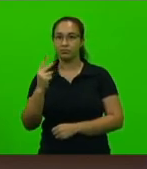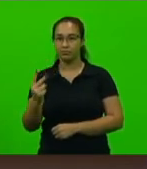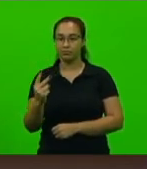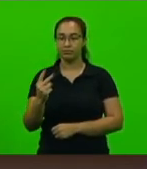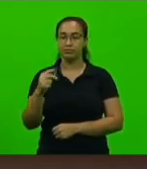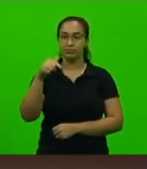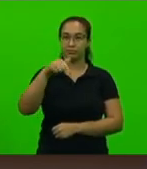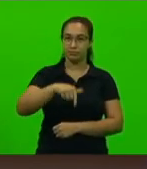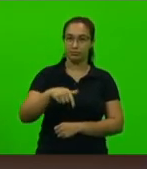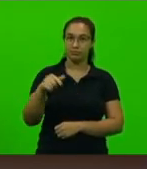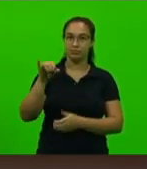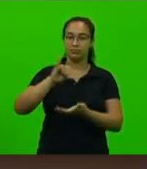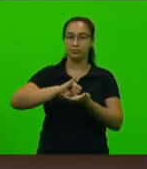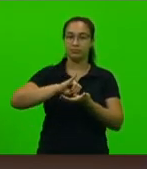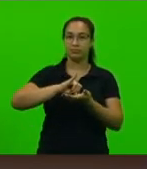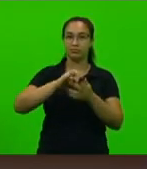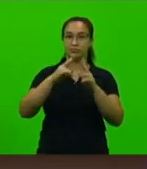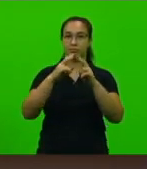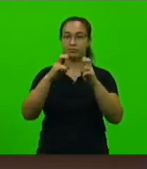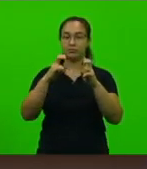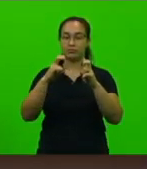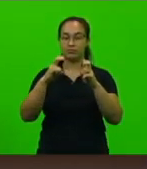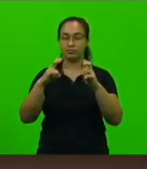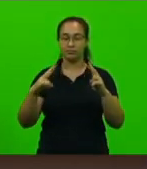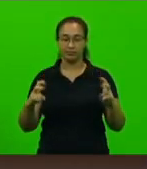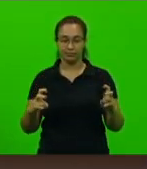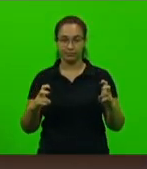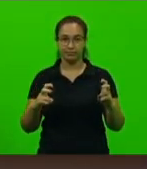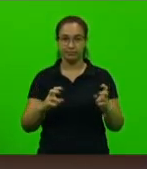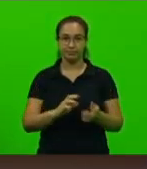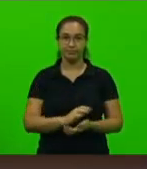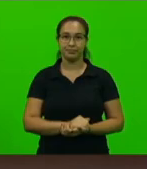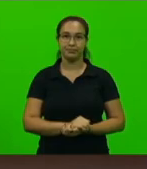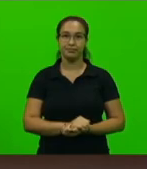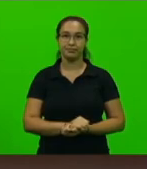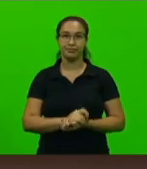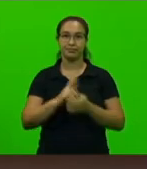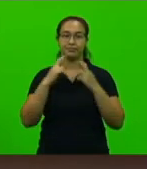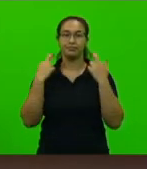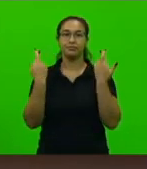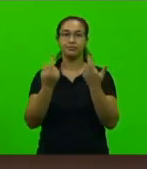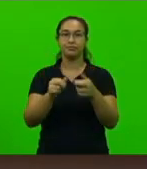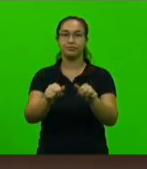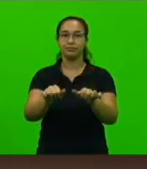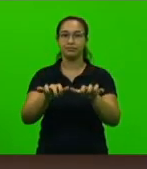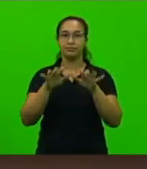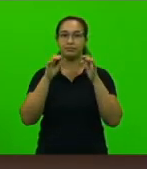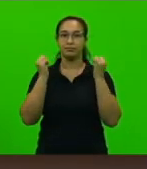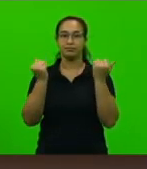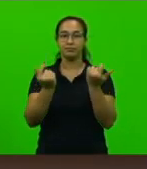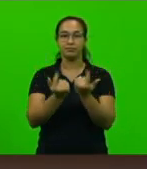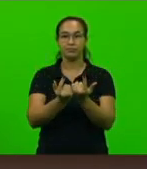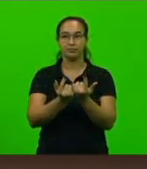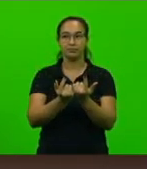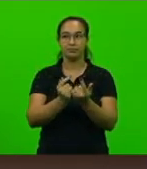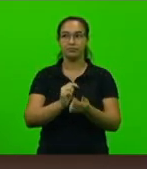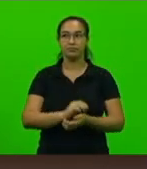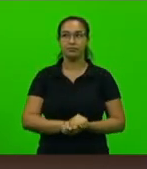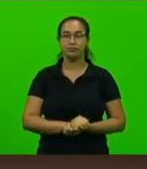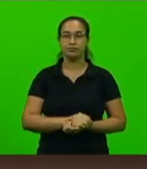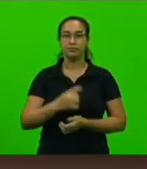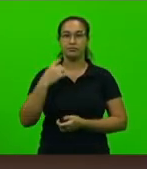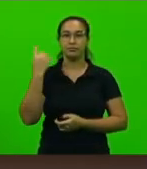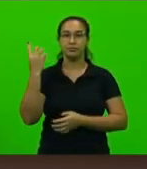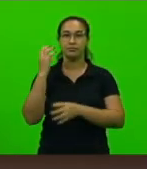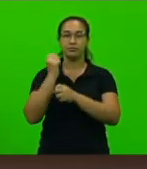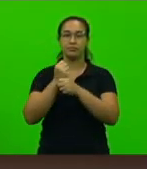cidade, em Florianópolis, capital do Estado de Santa Catarina, reuniu-se a Assembleia Legislativa em sessão ordinária. Havendo